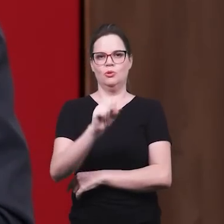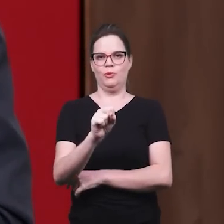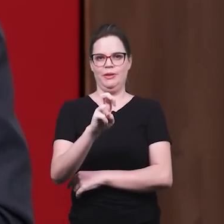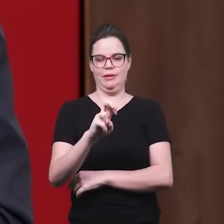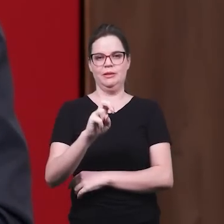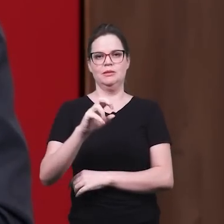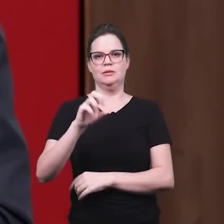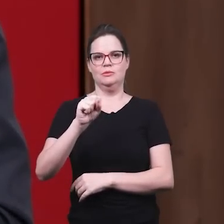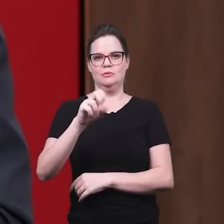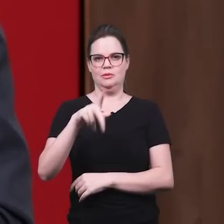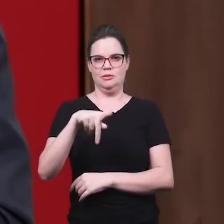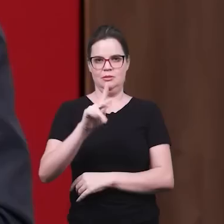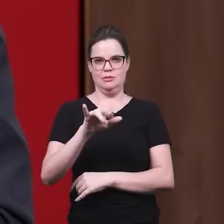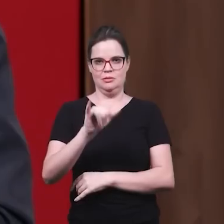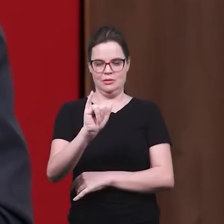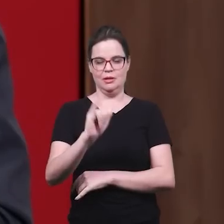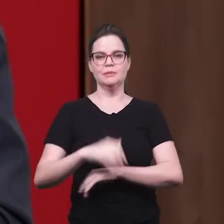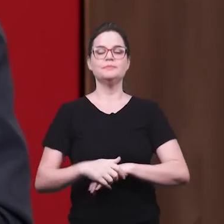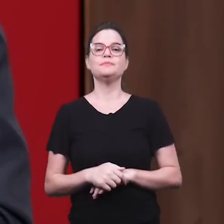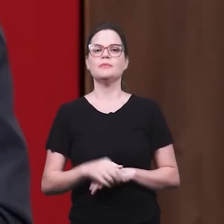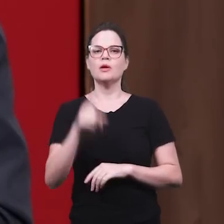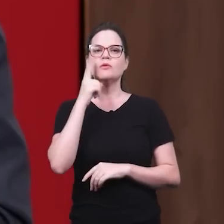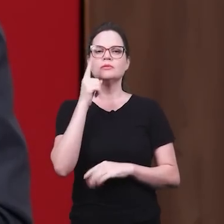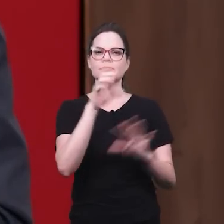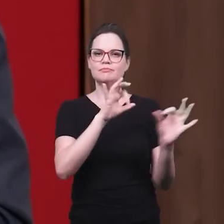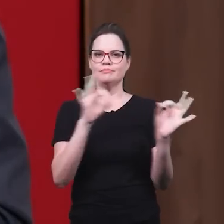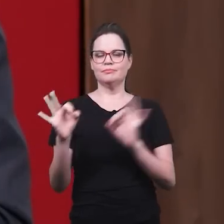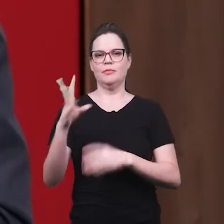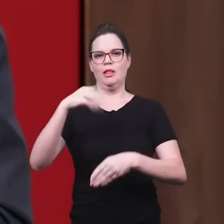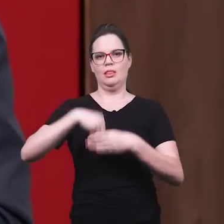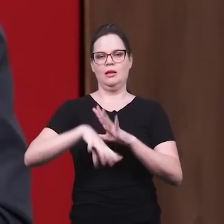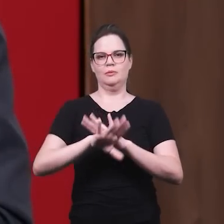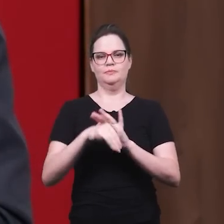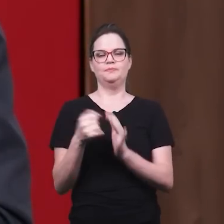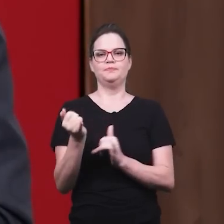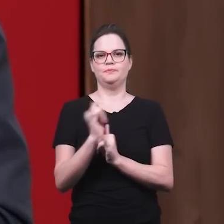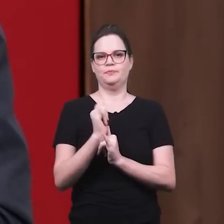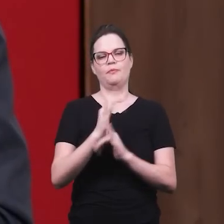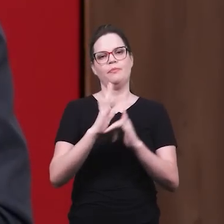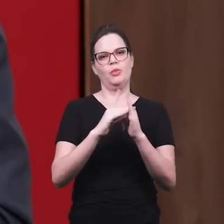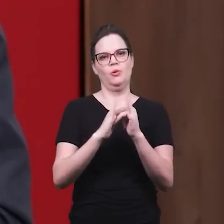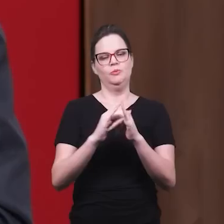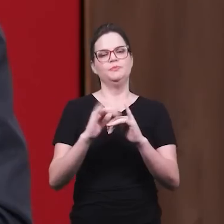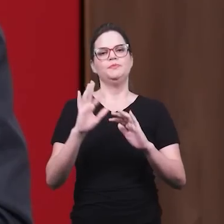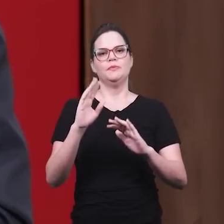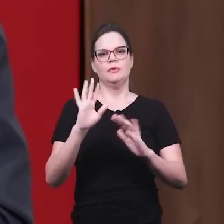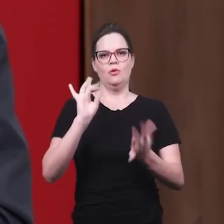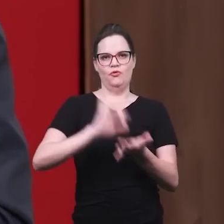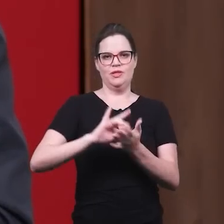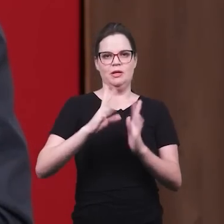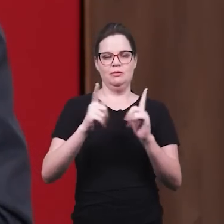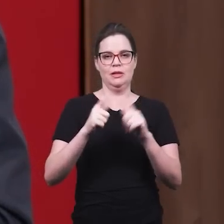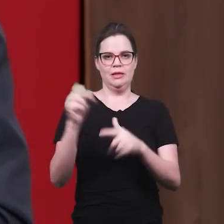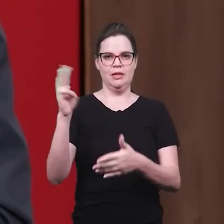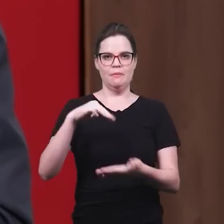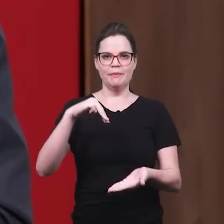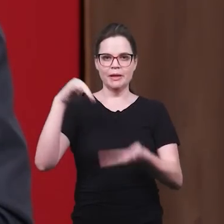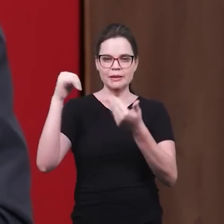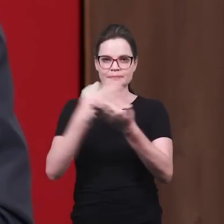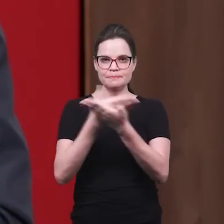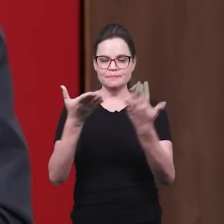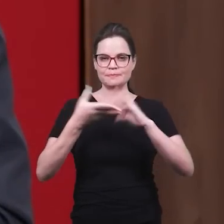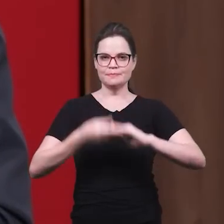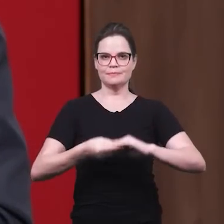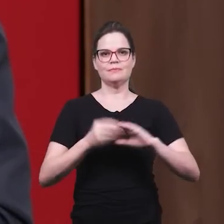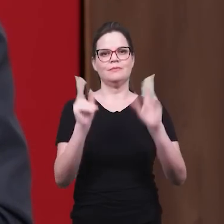Livre. Também aqueles irmãos que estão nos vendo pelas plataformas digitais, no canal oficial da Igreja Cristã Maranata no YouTube.